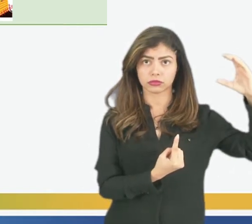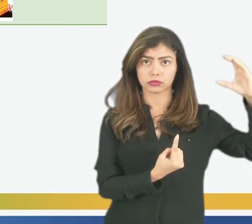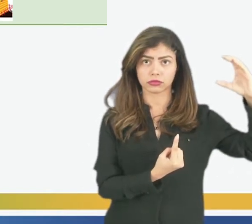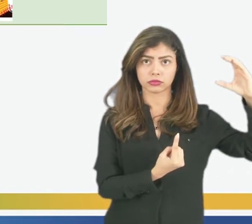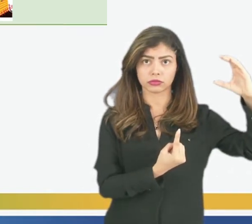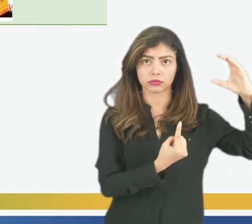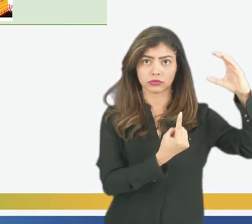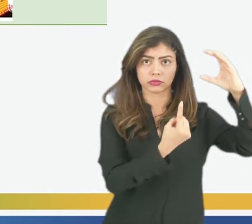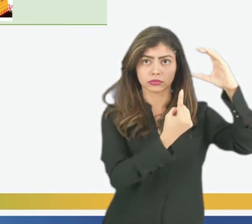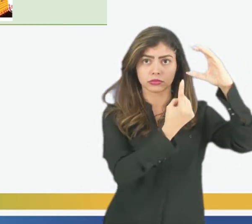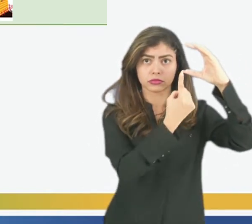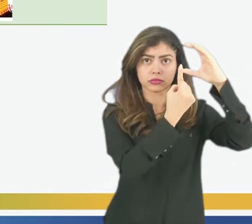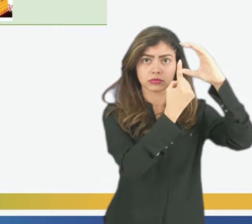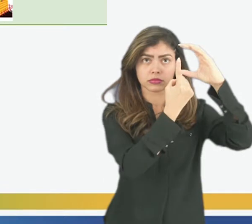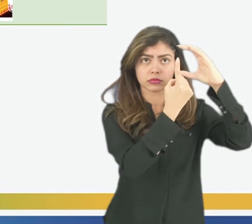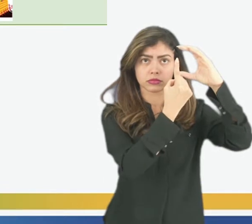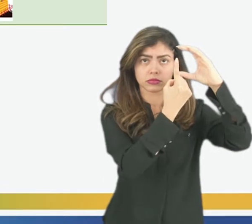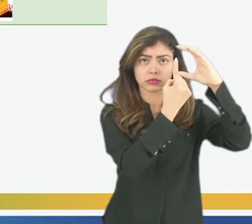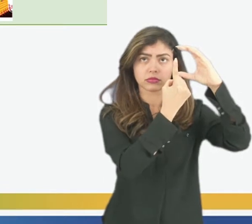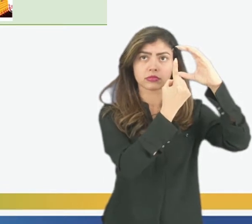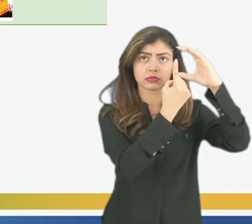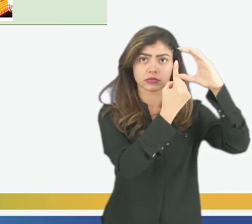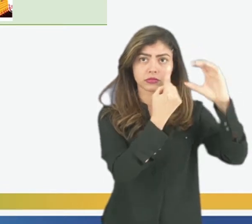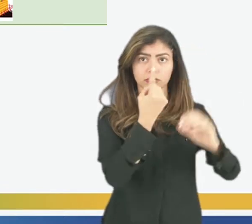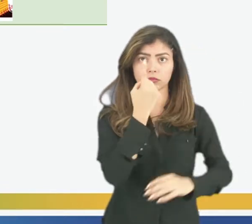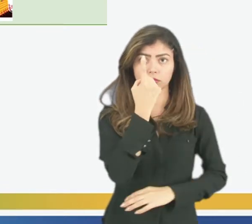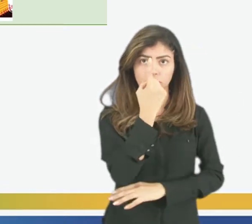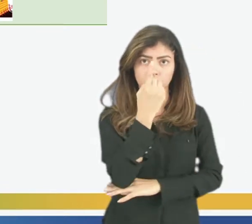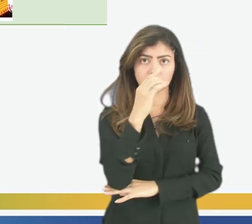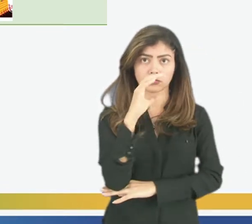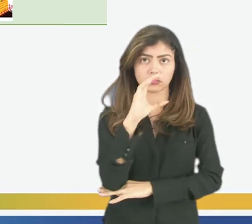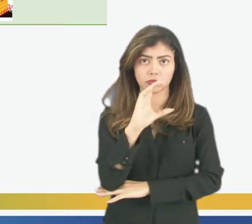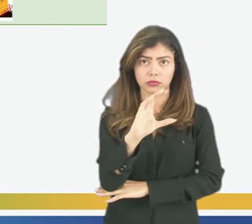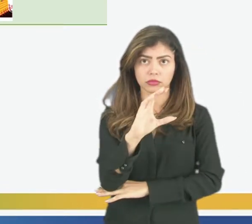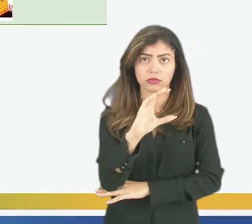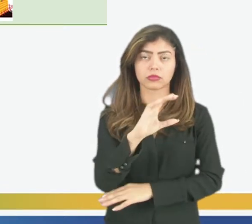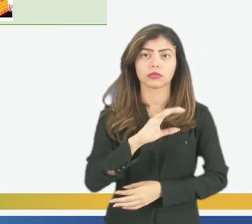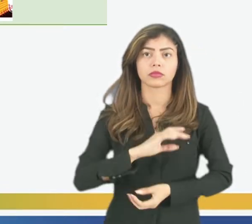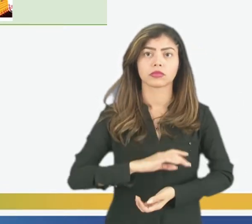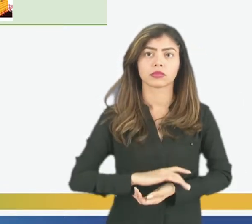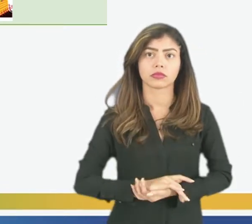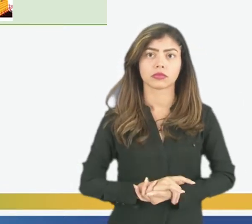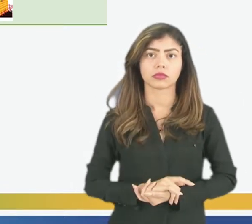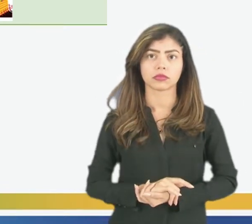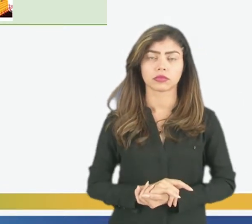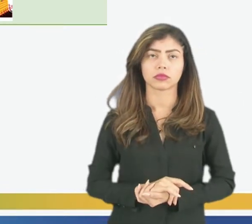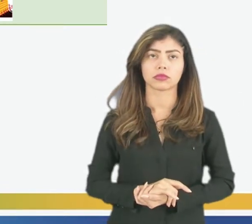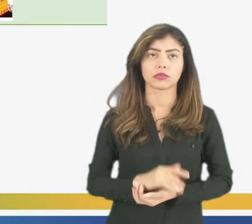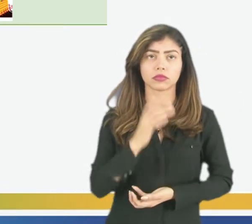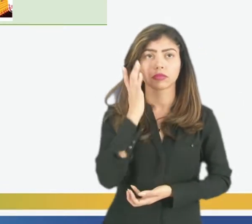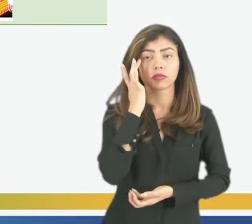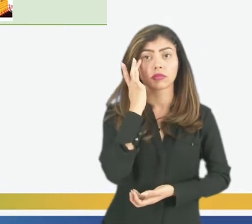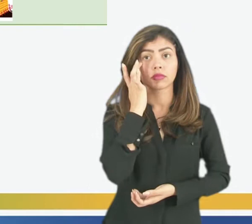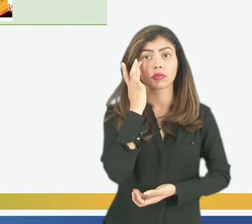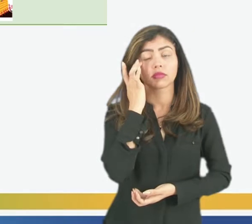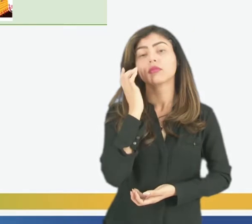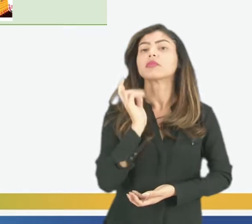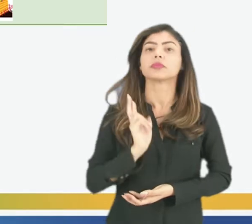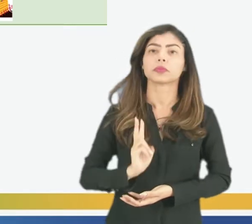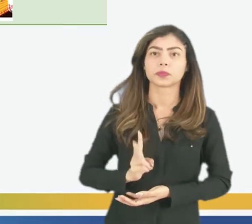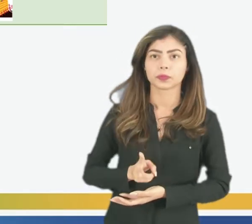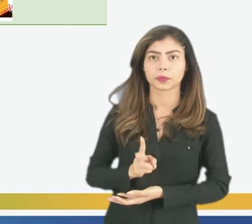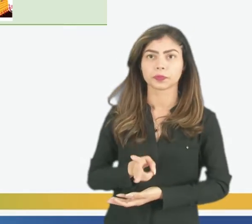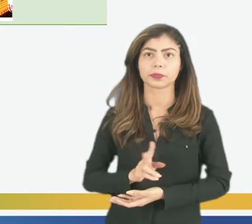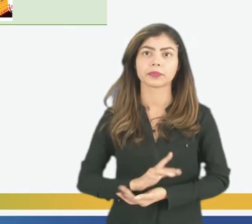linha C. Muito bem, então nós dizemos que está em um C. Isso